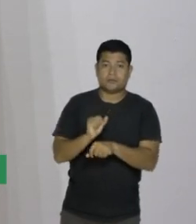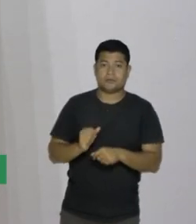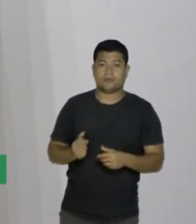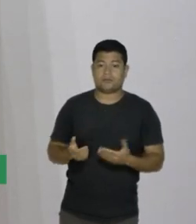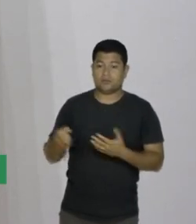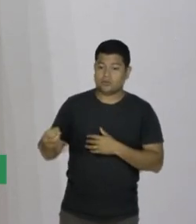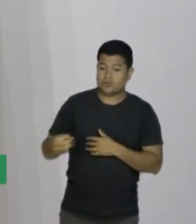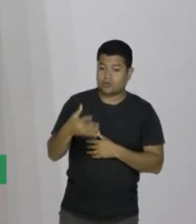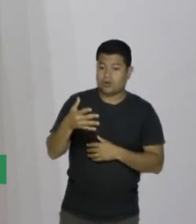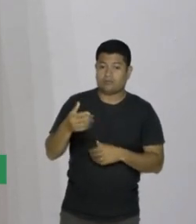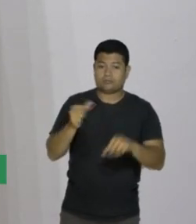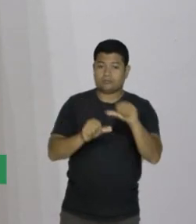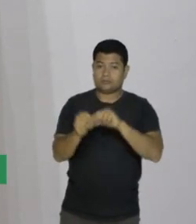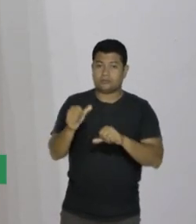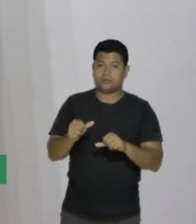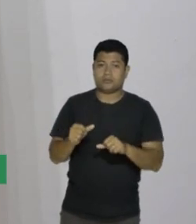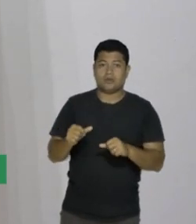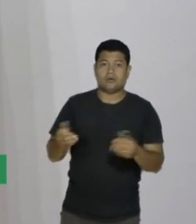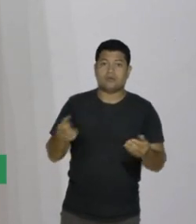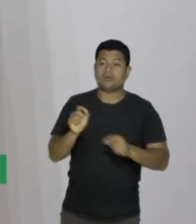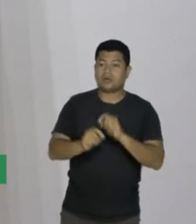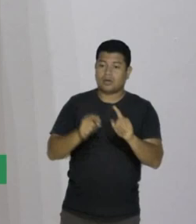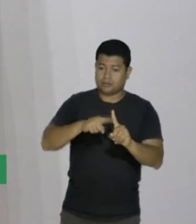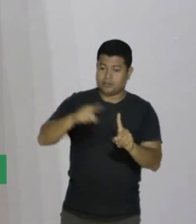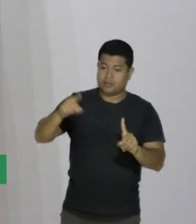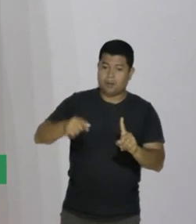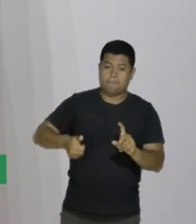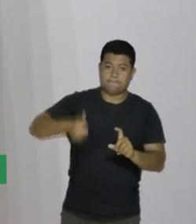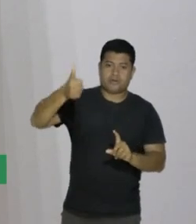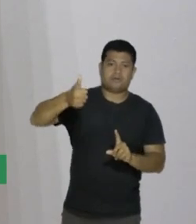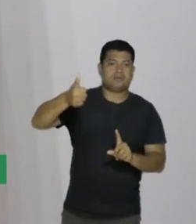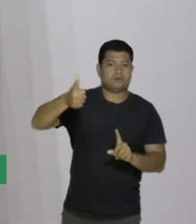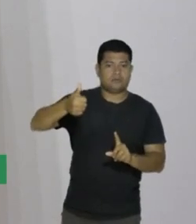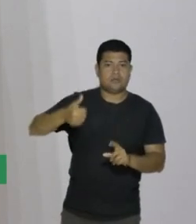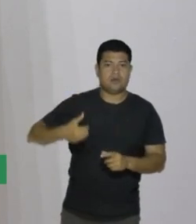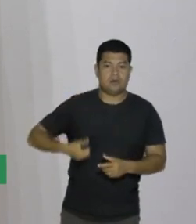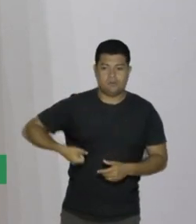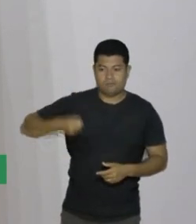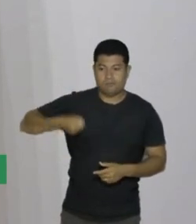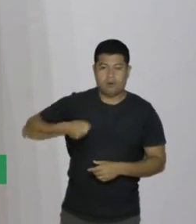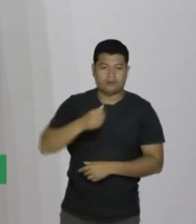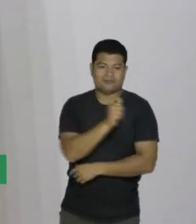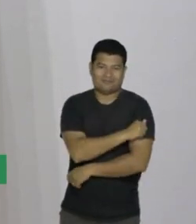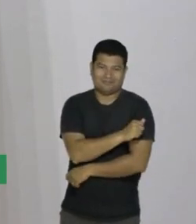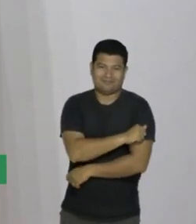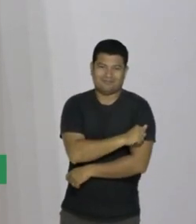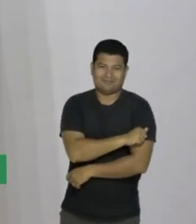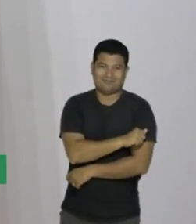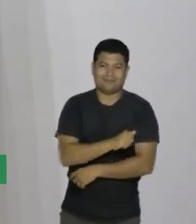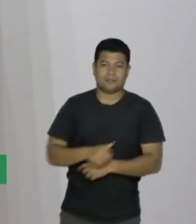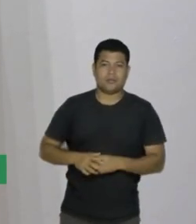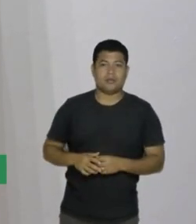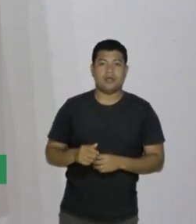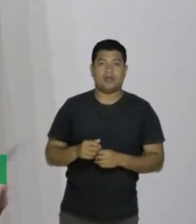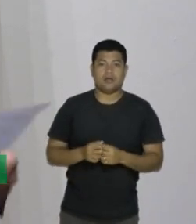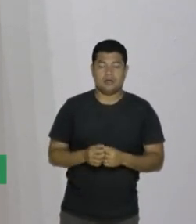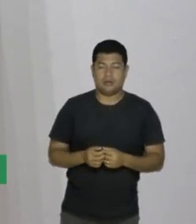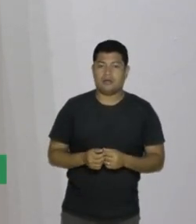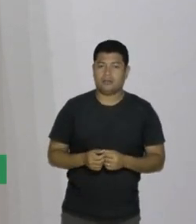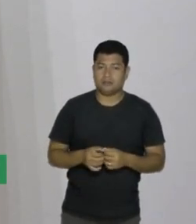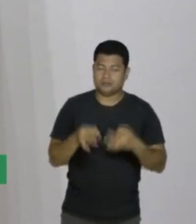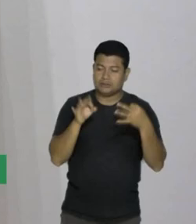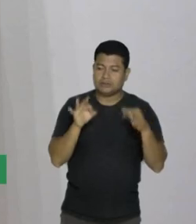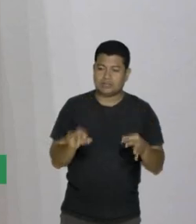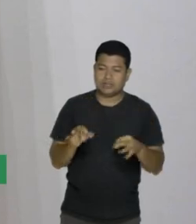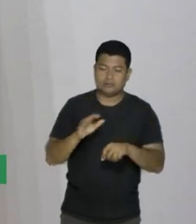os números positivos do programa Bolsa estudante que recebe então uma revisão acertadamente do Governo